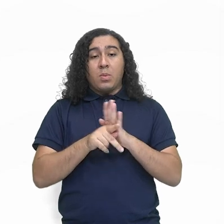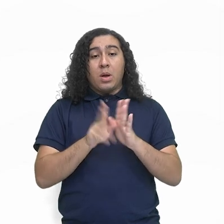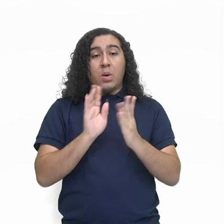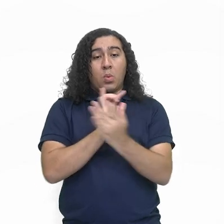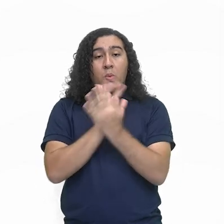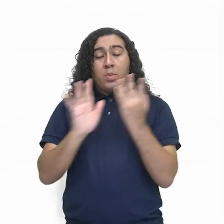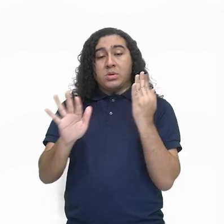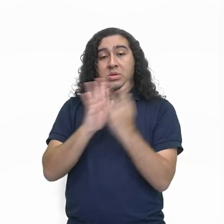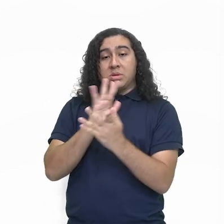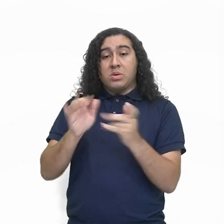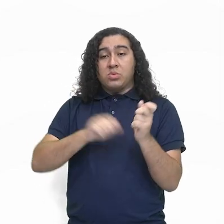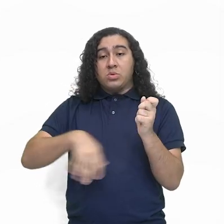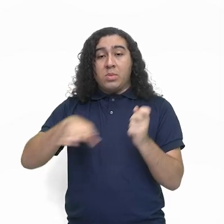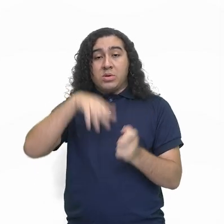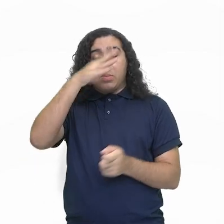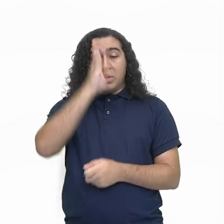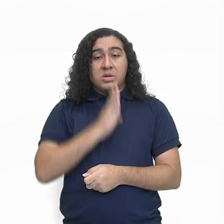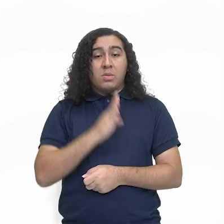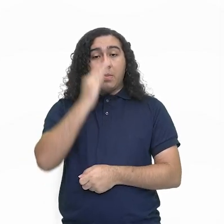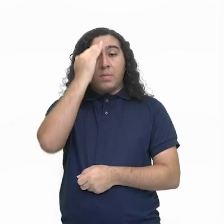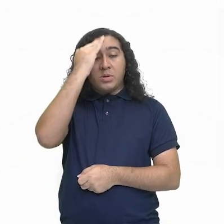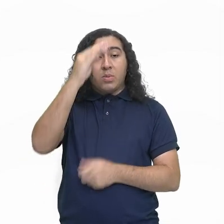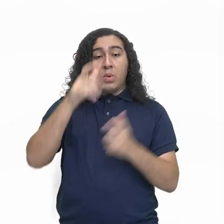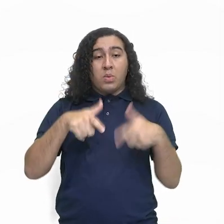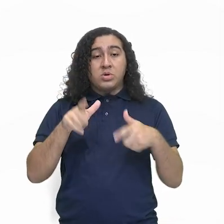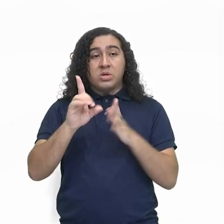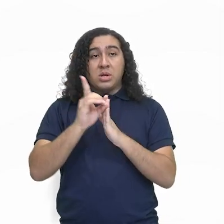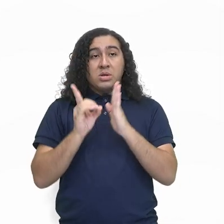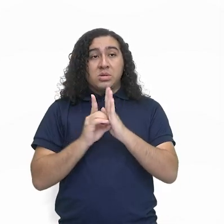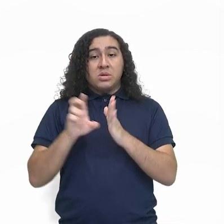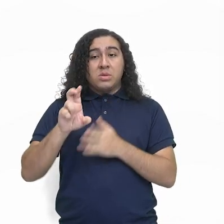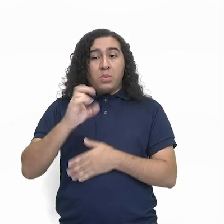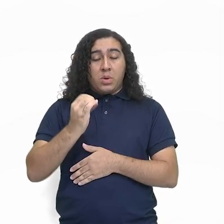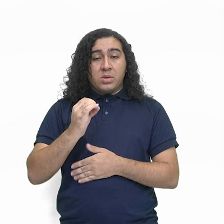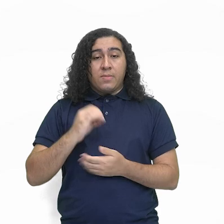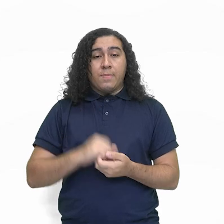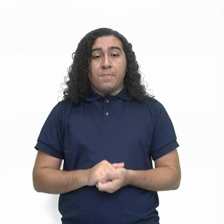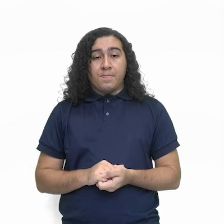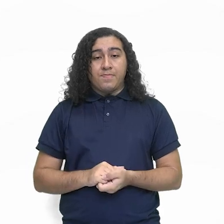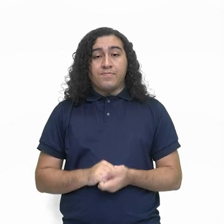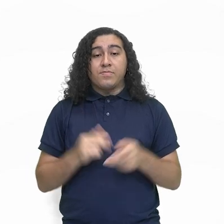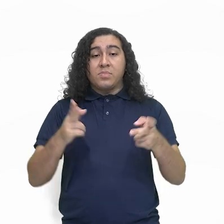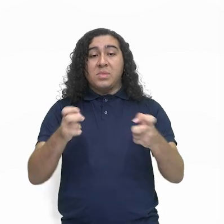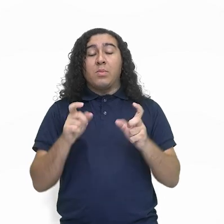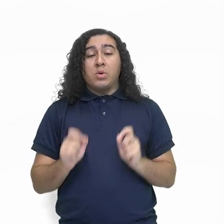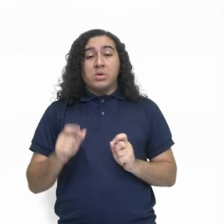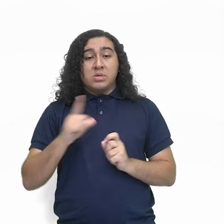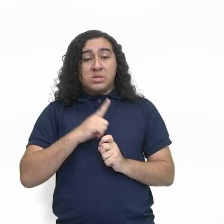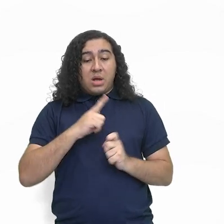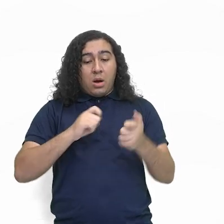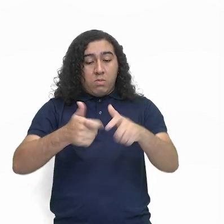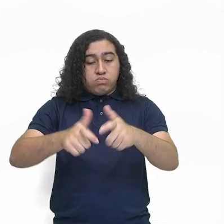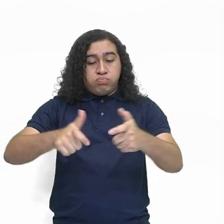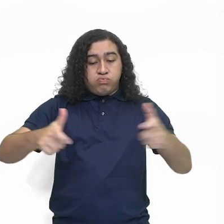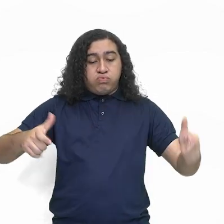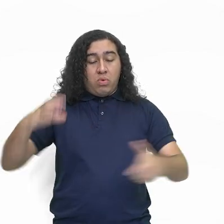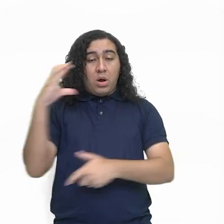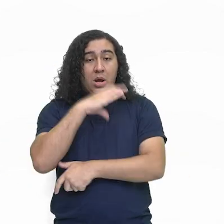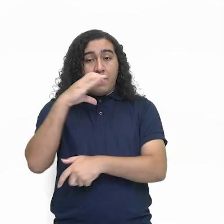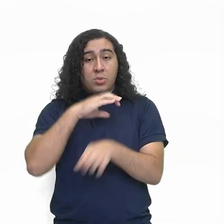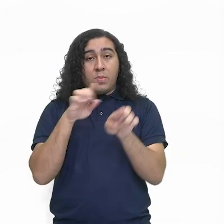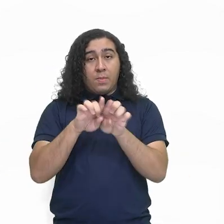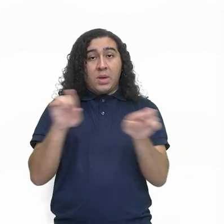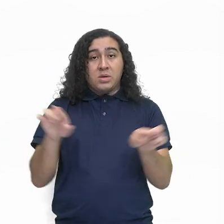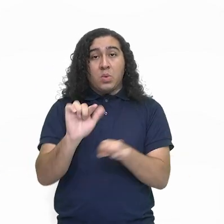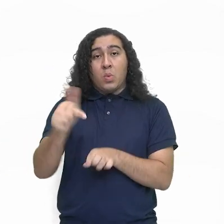urbanização no território brasileiro, principalmente após a década de 50, tá, gente? A gente observa um crescimento em ritmo muito acelerado, mas em